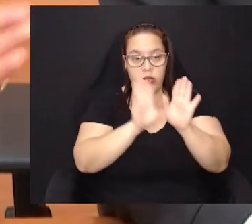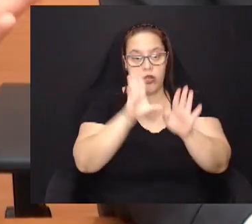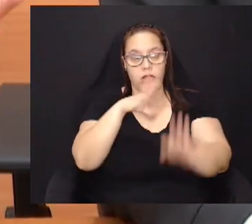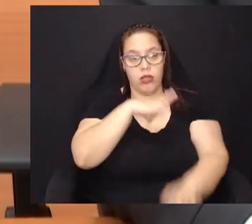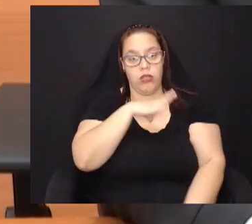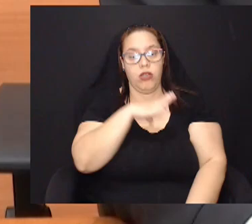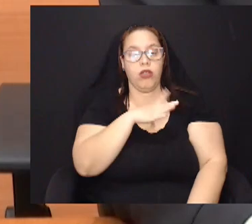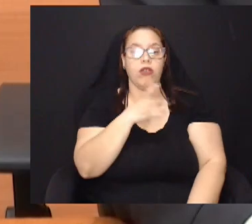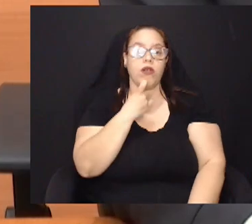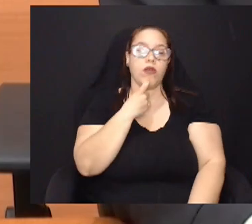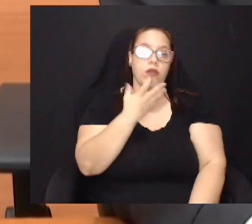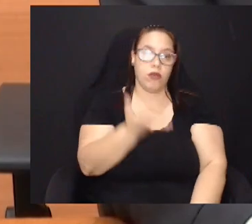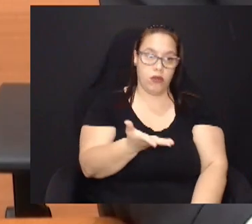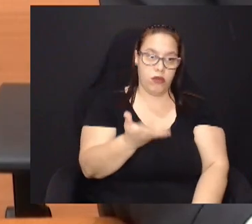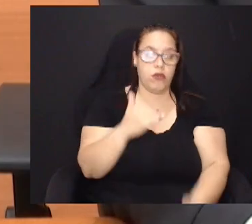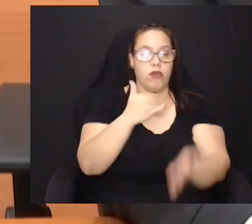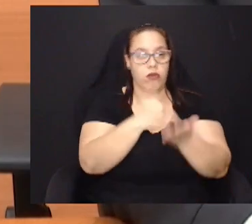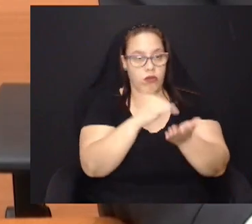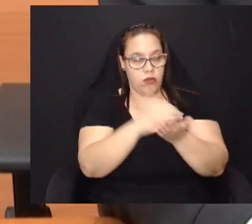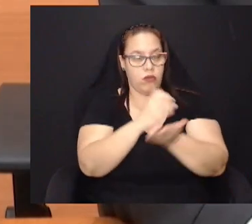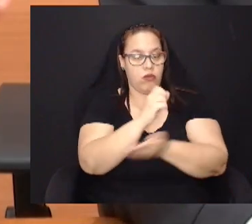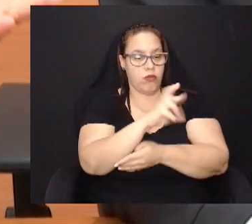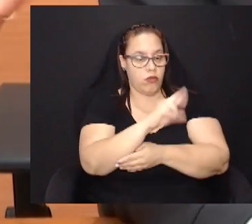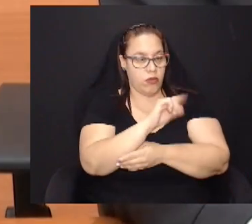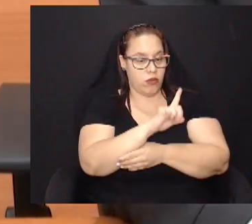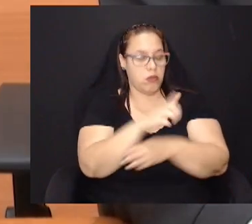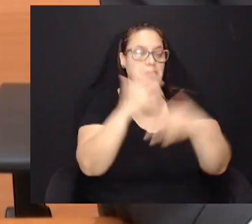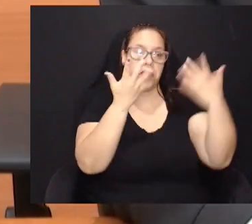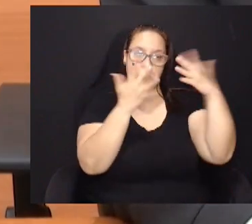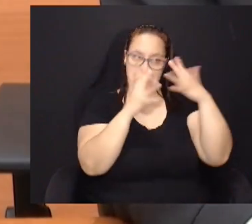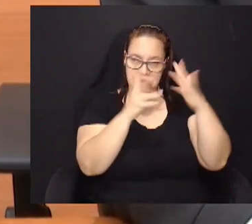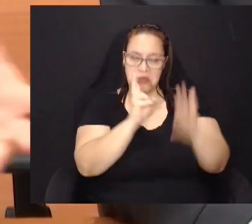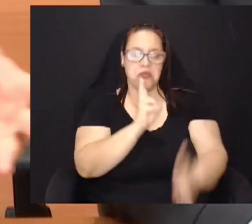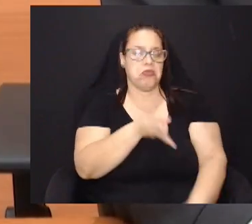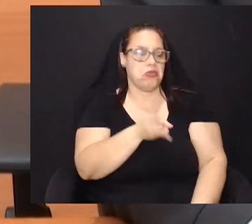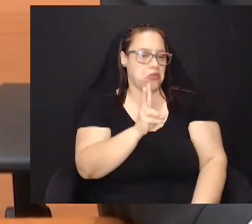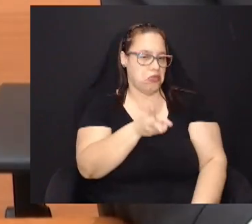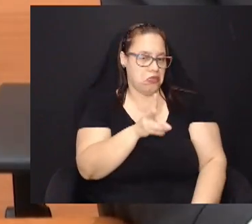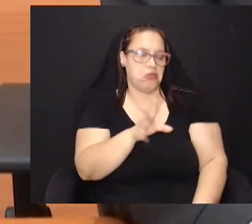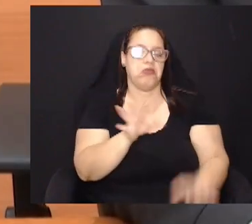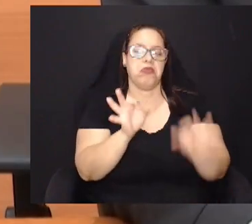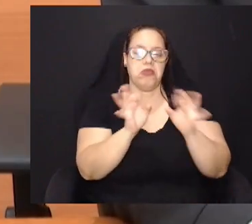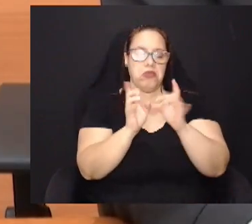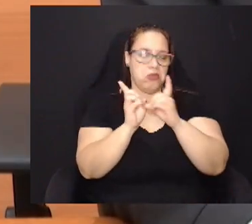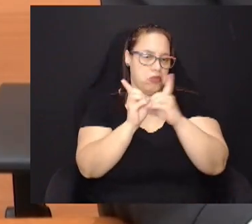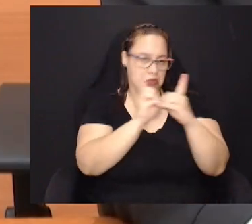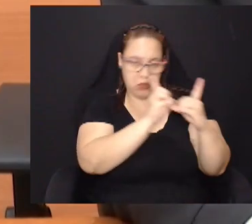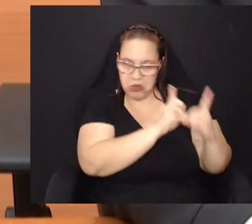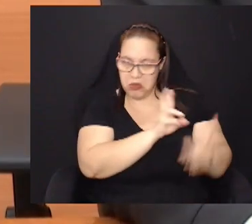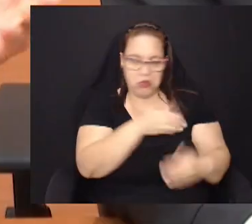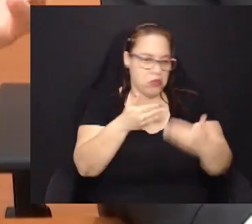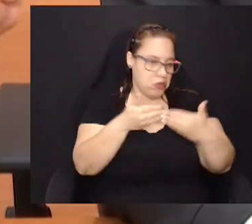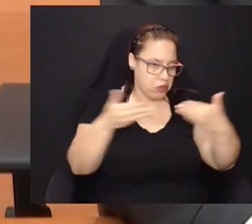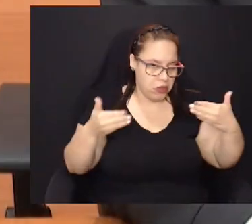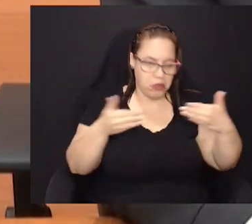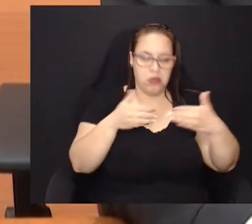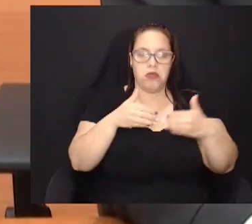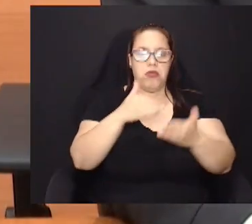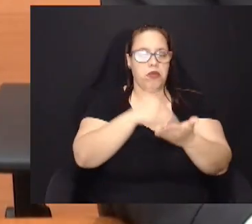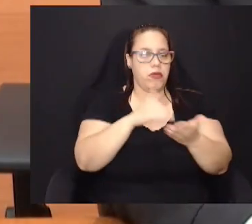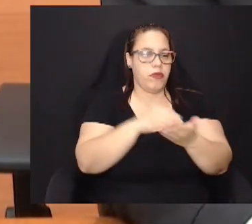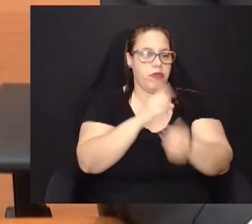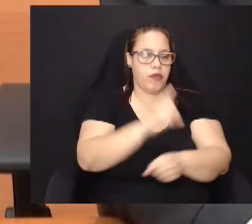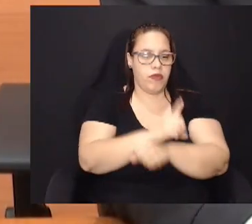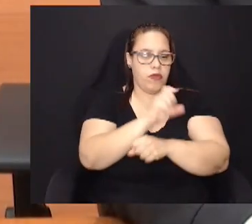Campinas. A secretária Carol, também meus parabéns, sempre, né, nos atendendo de portas abertas na secretaria. A doutora Samira,